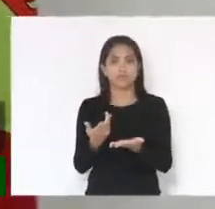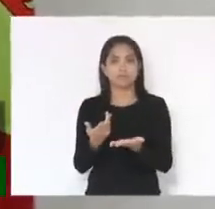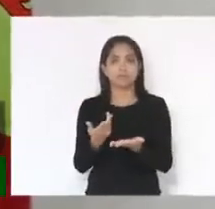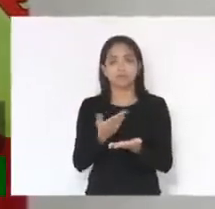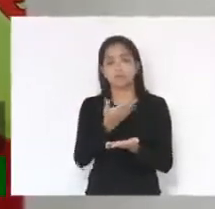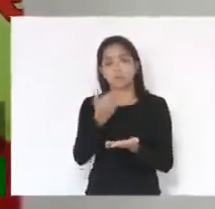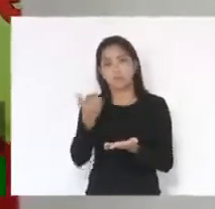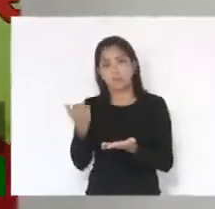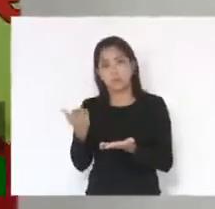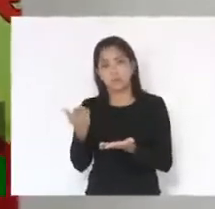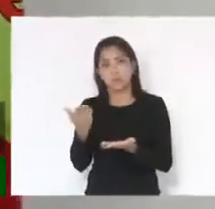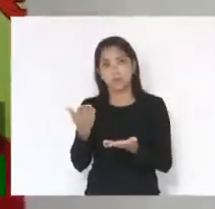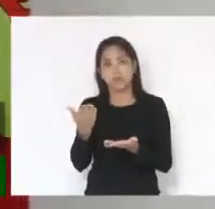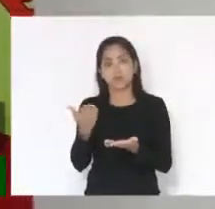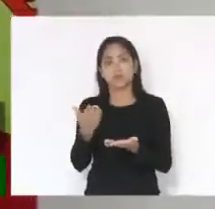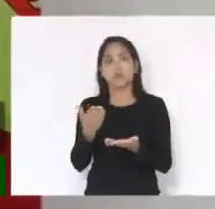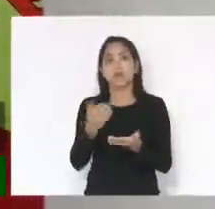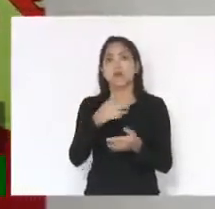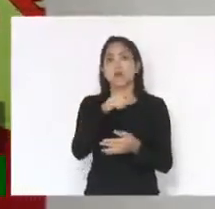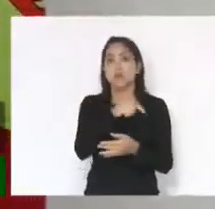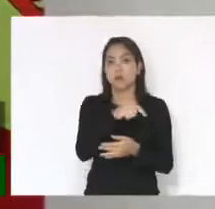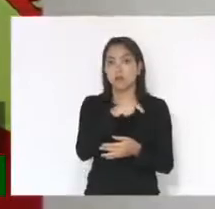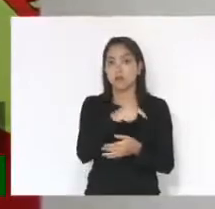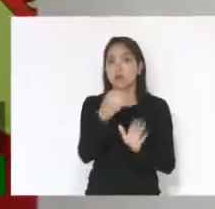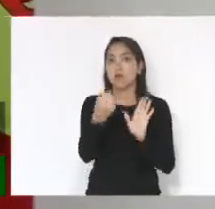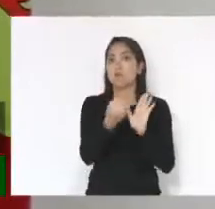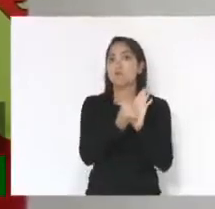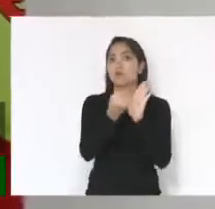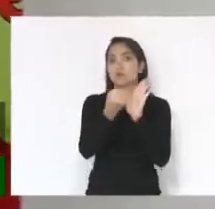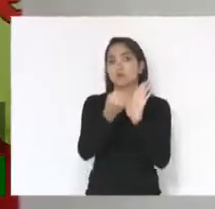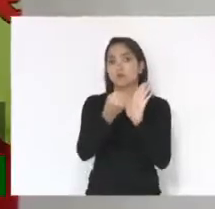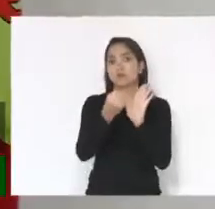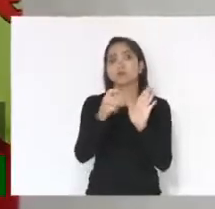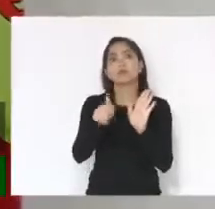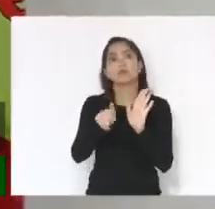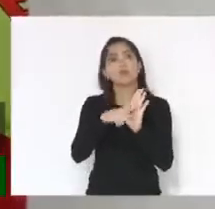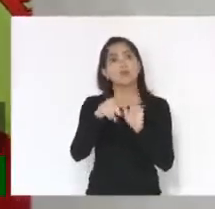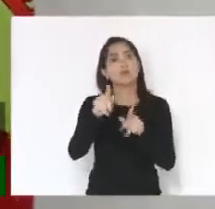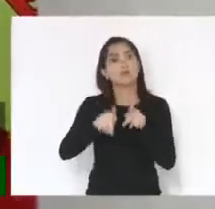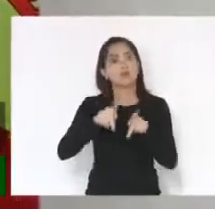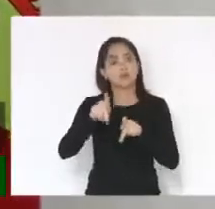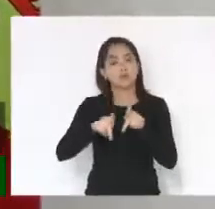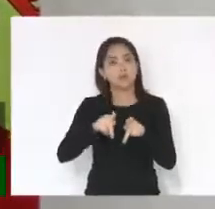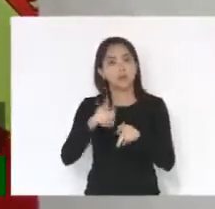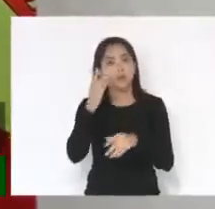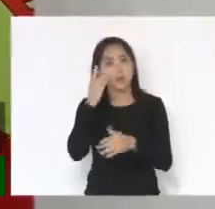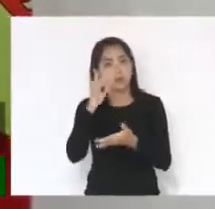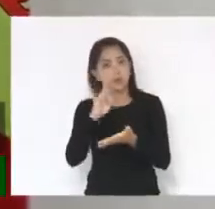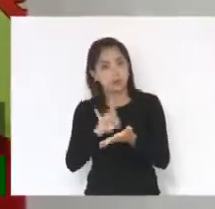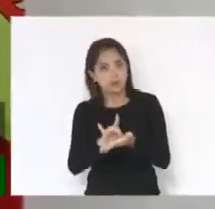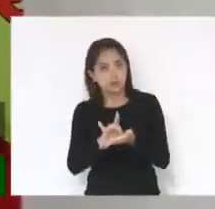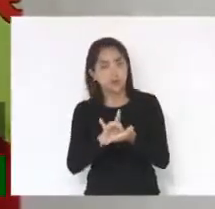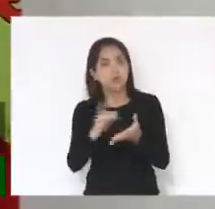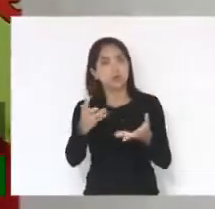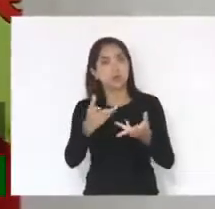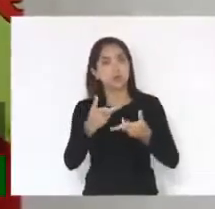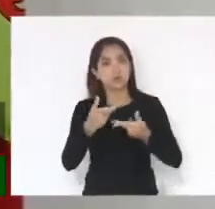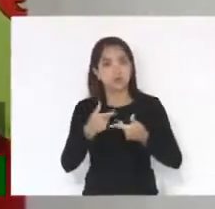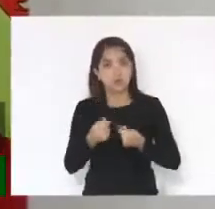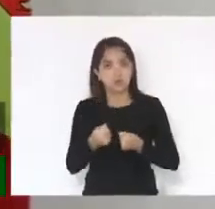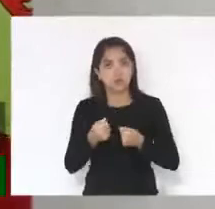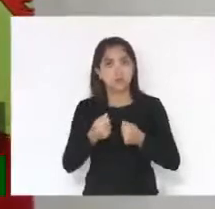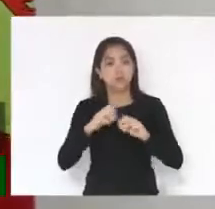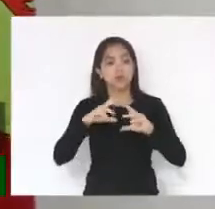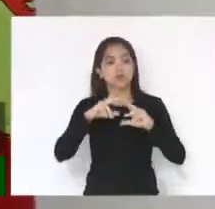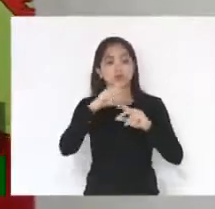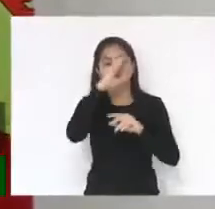Senhores e senhoras, o PROCON é um patrimônio dos catarinenses, reconhecido pela sua excelência em